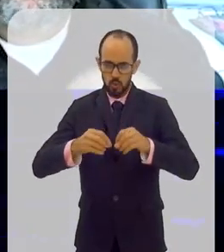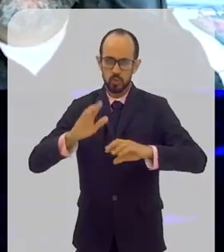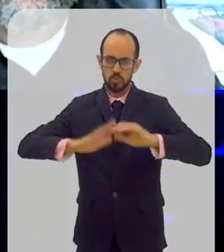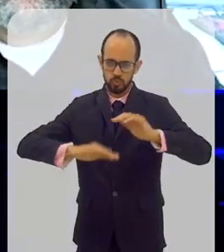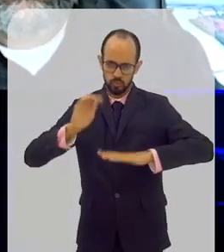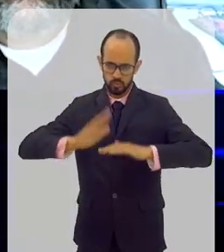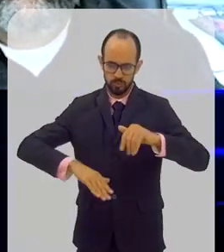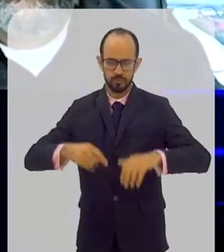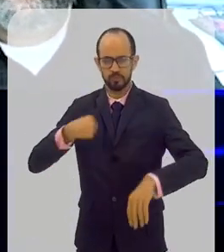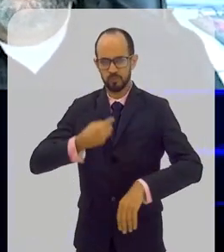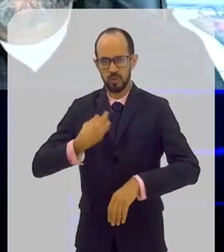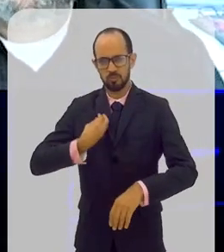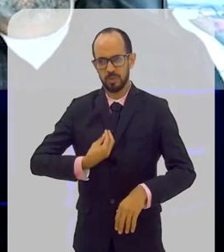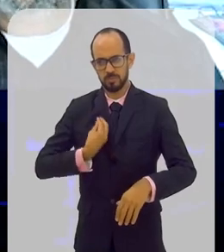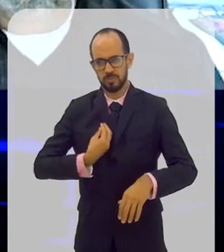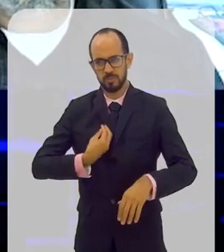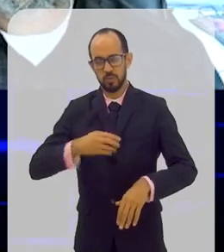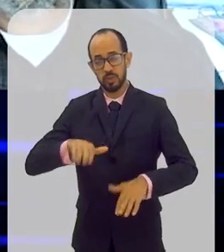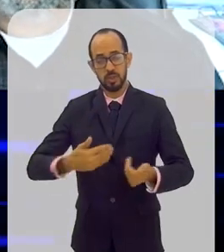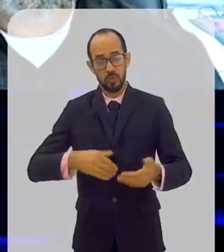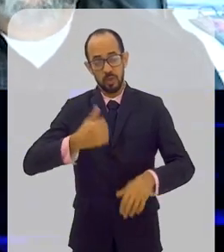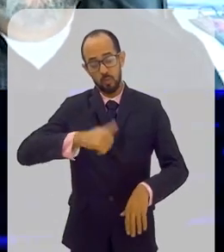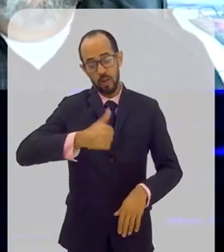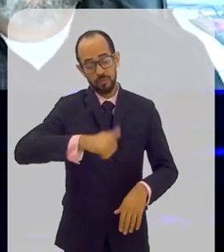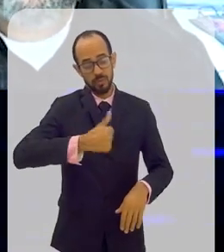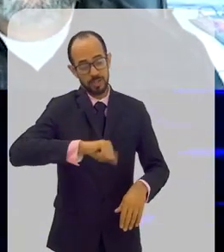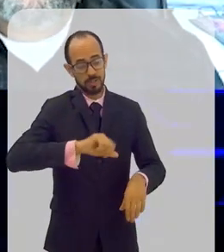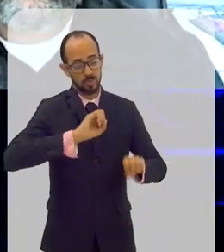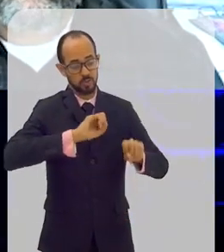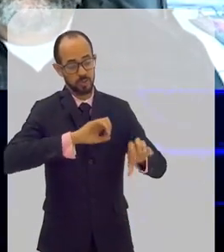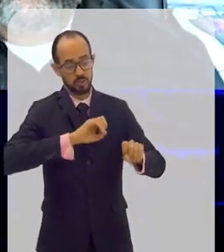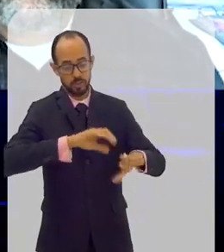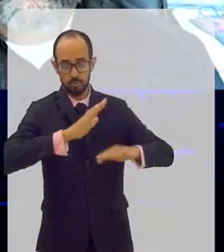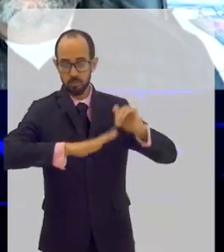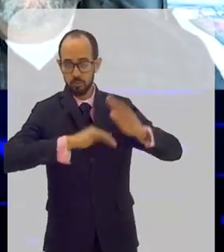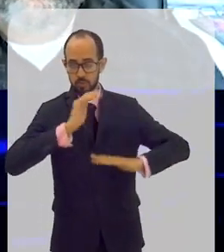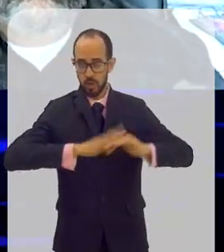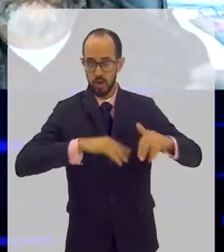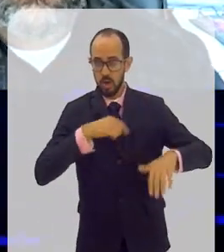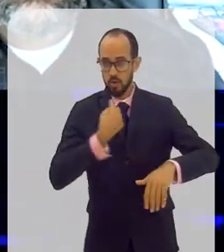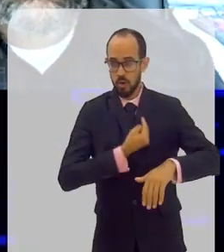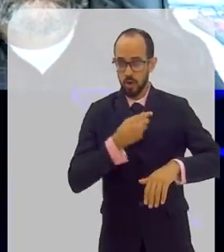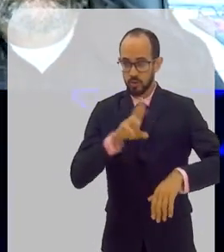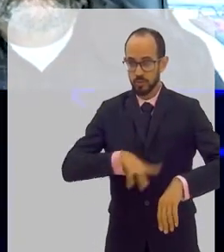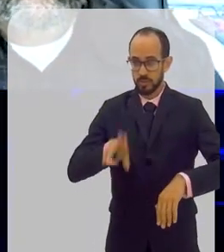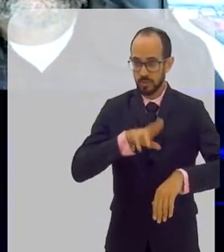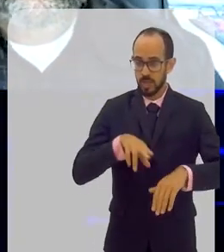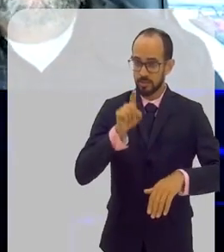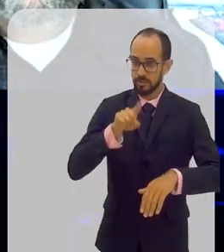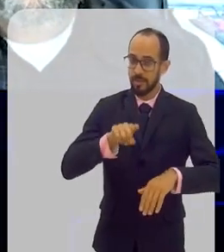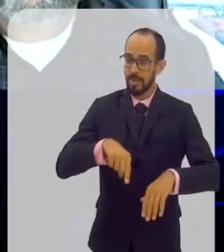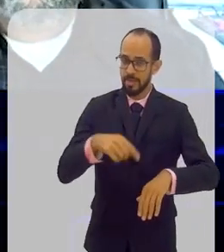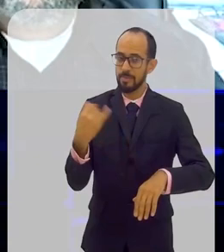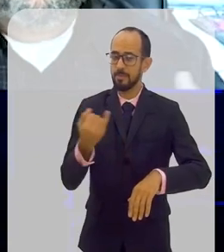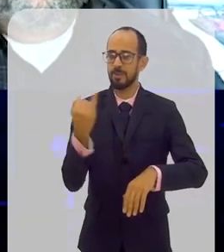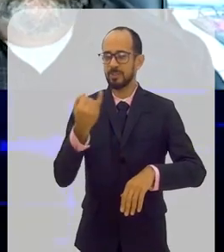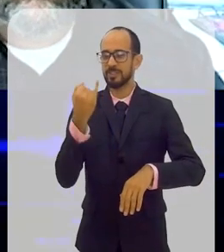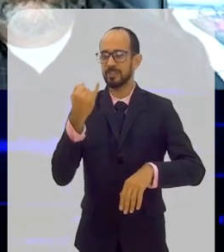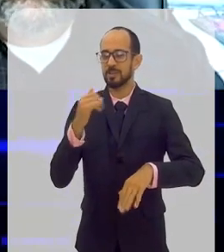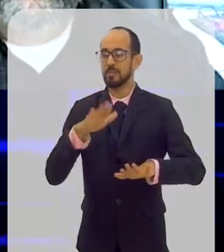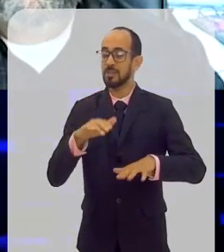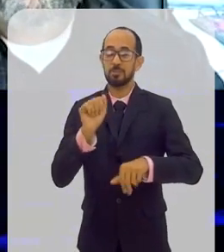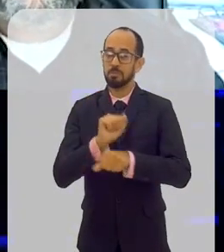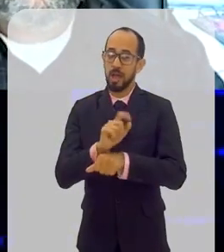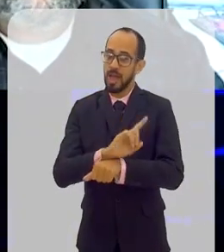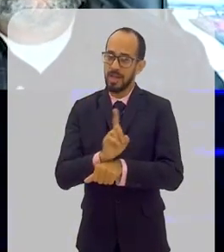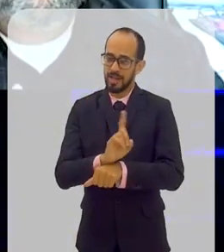à qualificação pessoal, a nossa universidade tem um papel fundamental. Mas não para por aí. Ou seja, em termos de